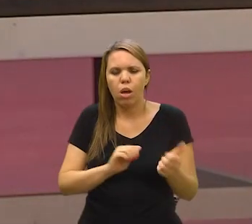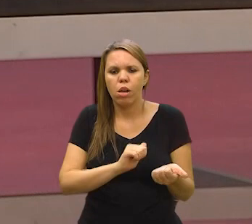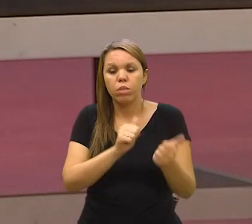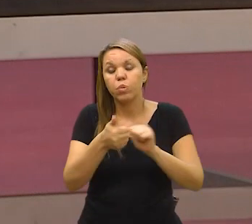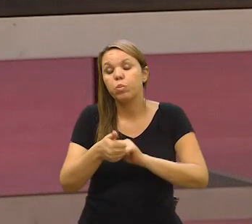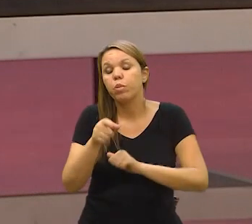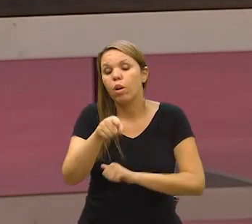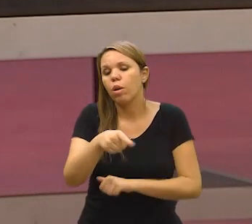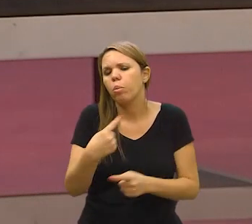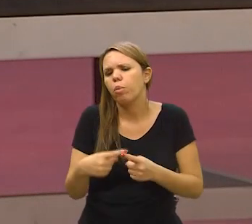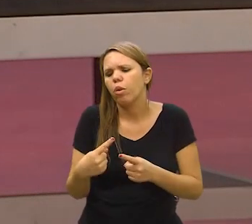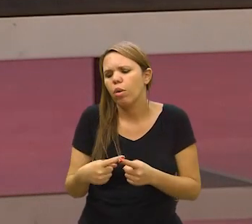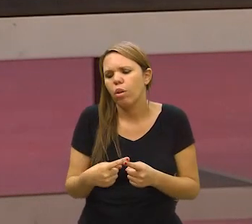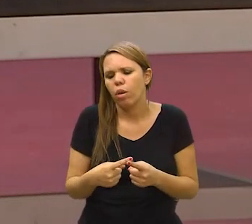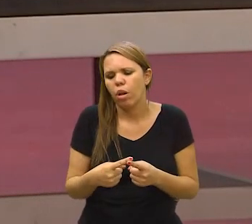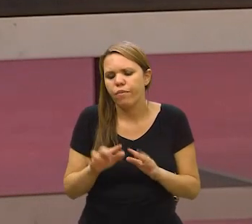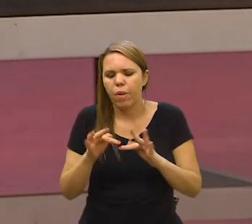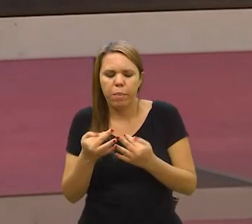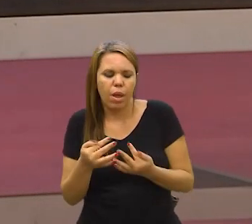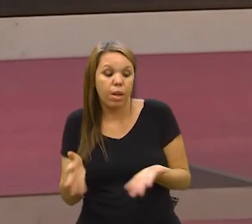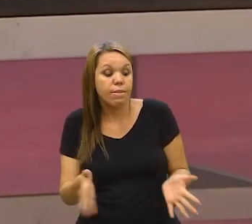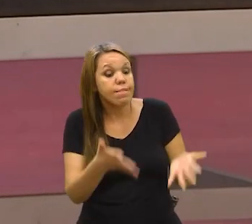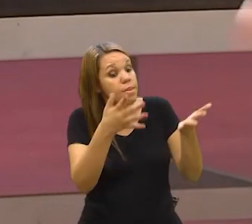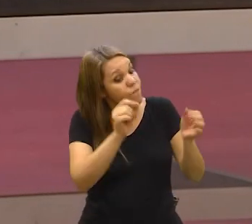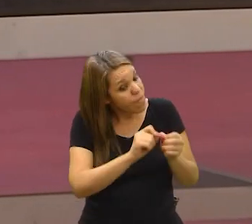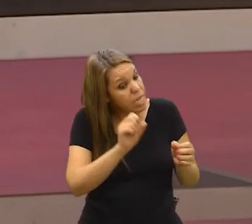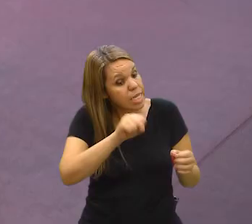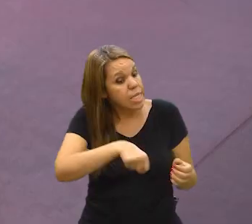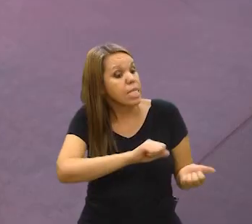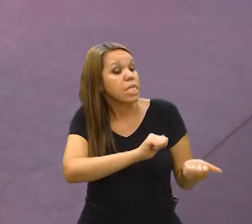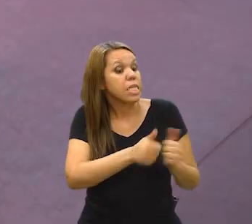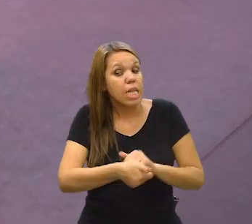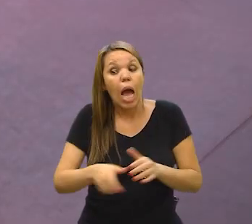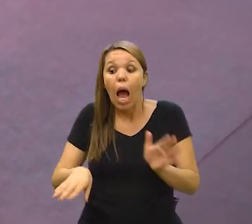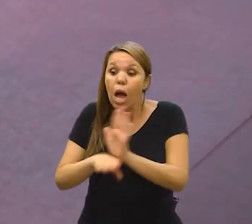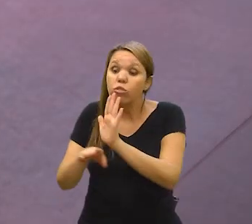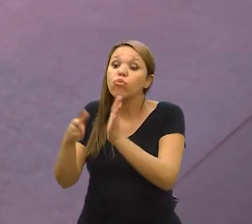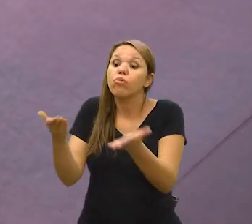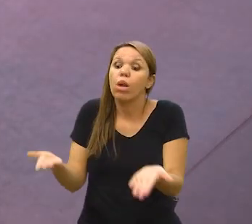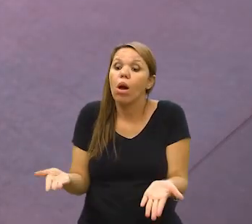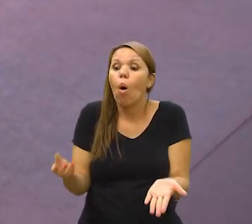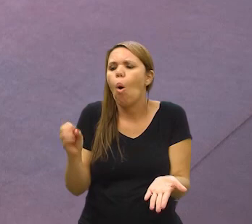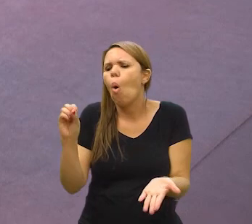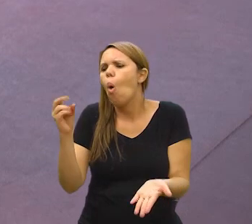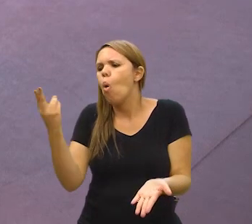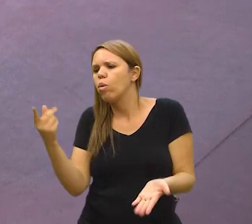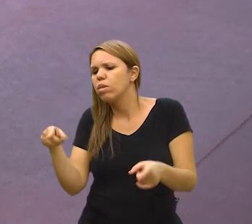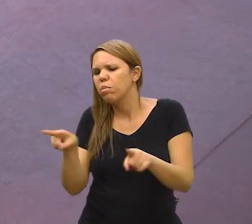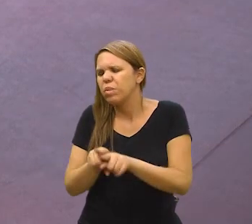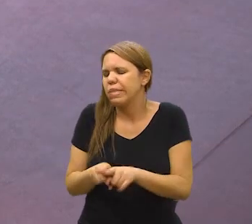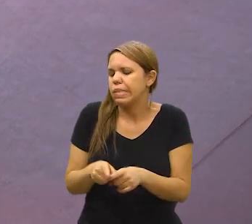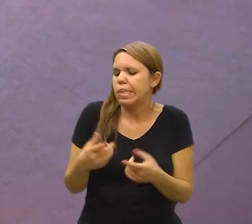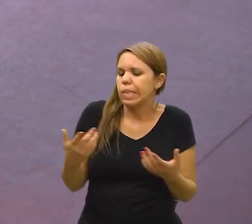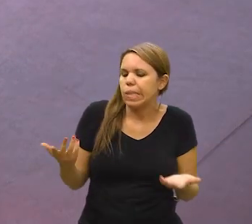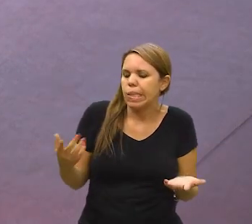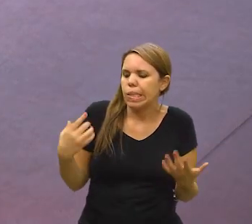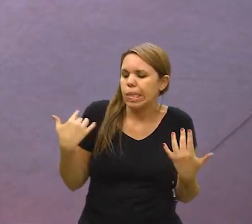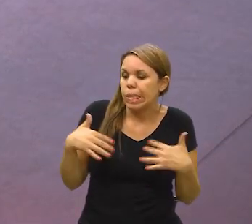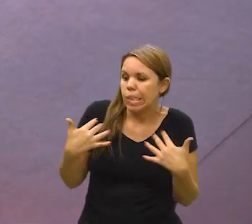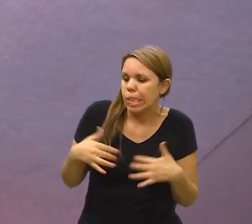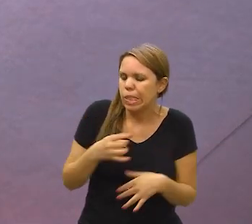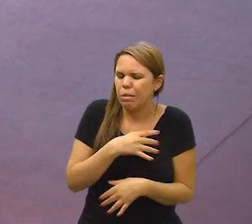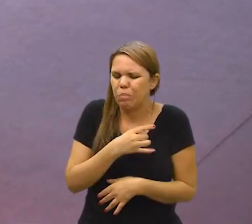Porque, por um lado, eles poderiam incentivar, faça o esporte, pode te ajudar. E pelo outro, eu tenho medo